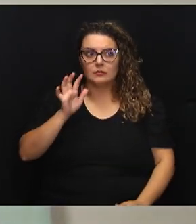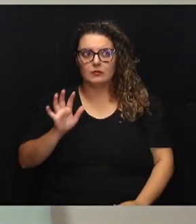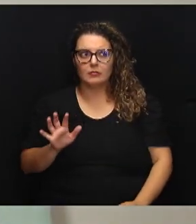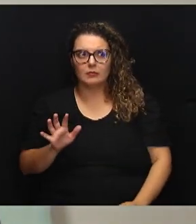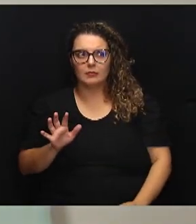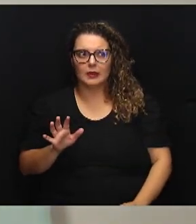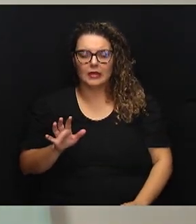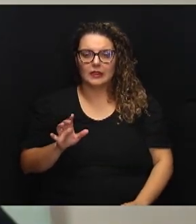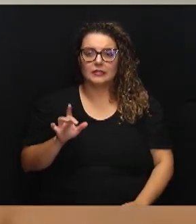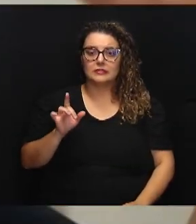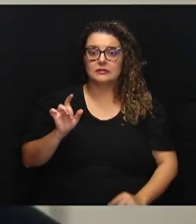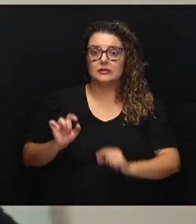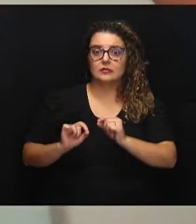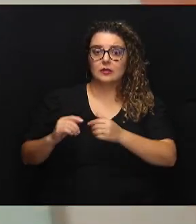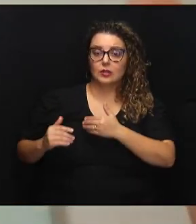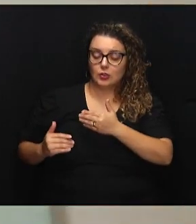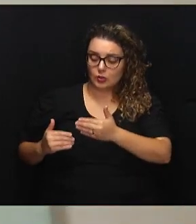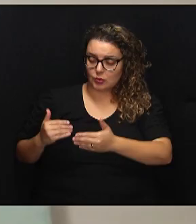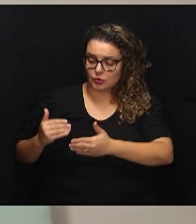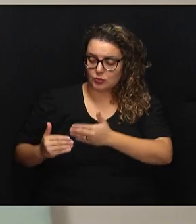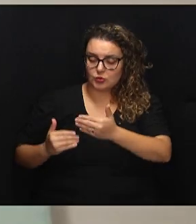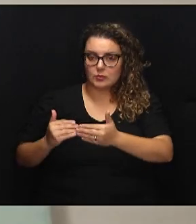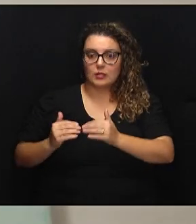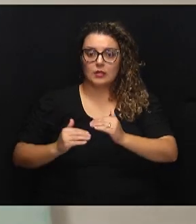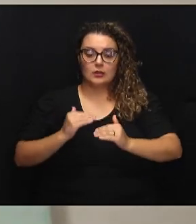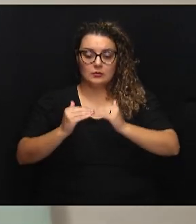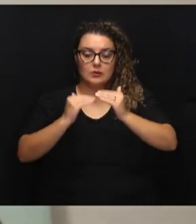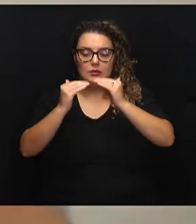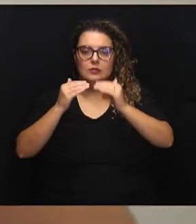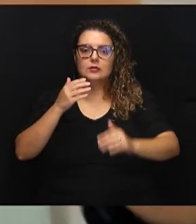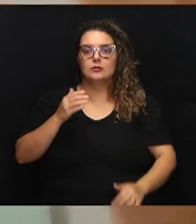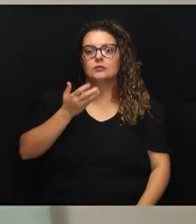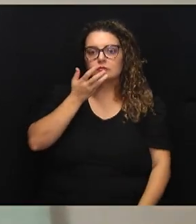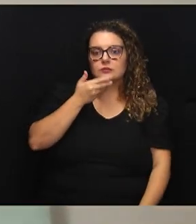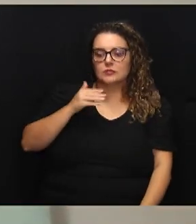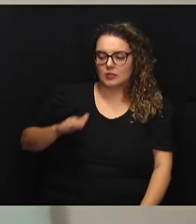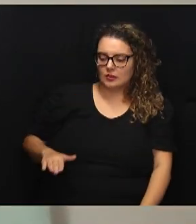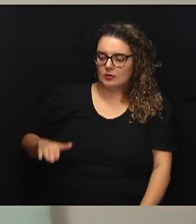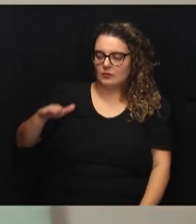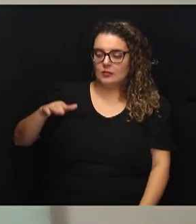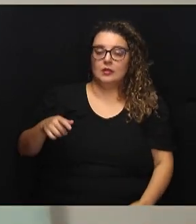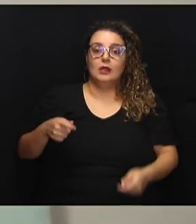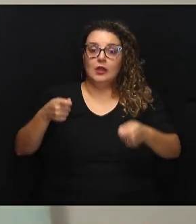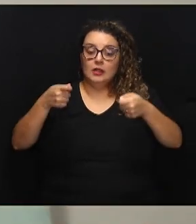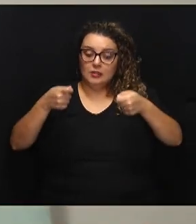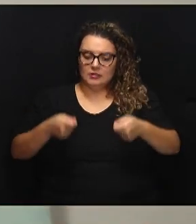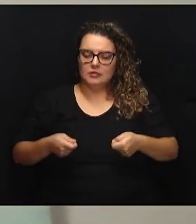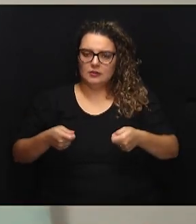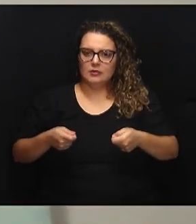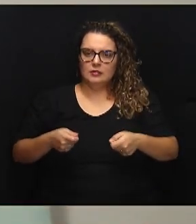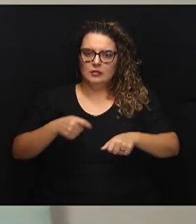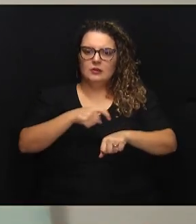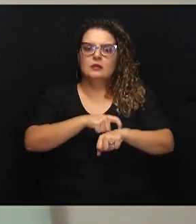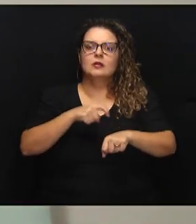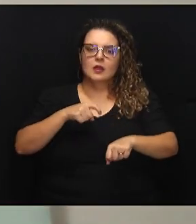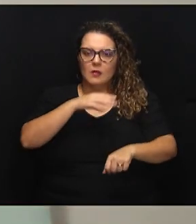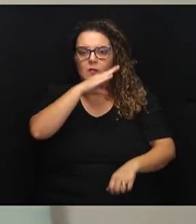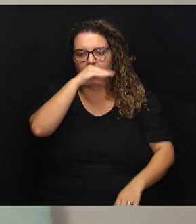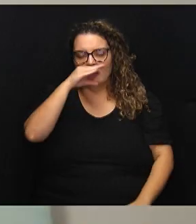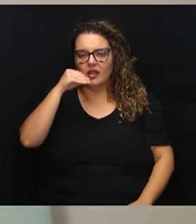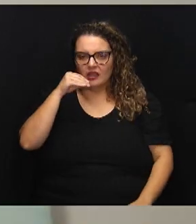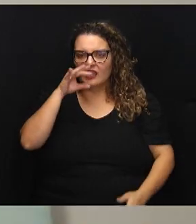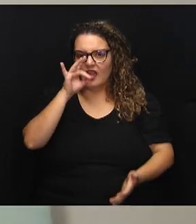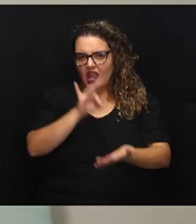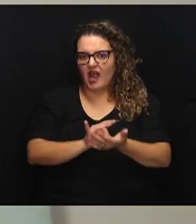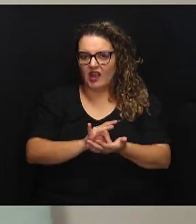ela se dá assim no processo de crescimento da criança e se consolida, vamos dizer, na época da adolescência mesmo,